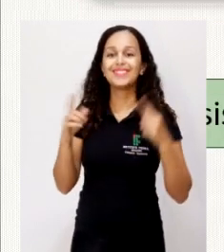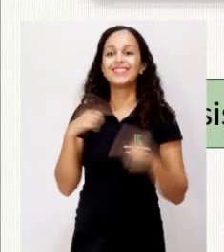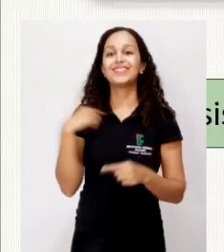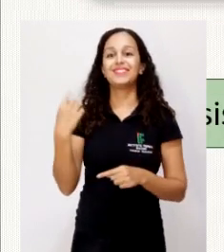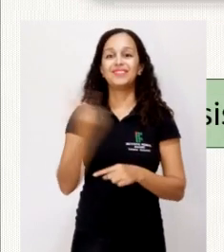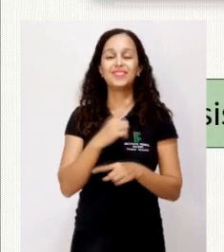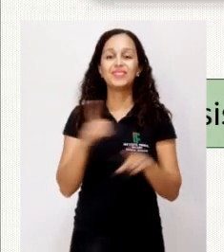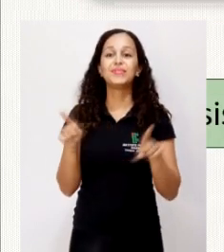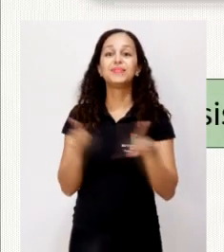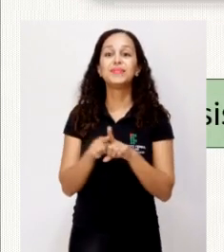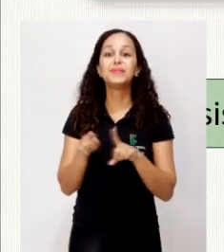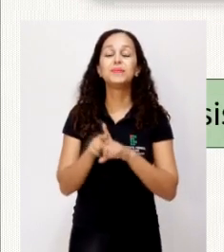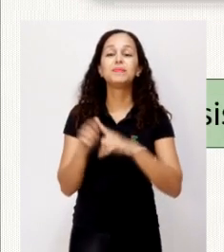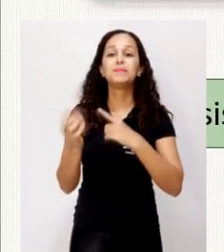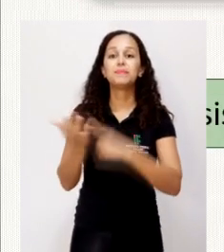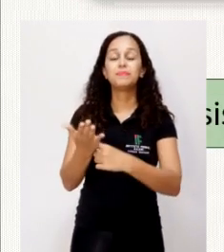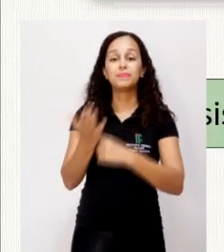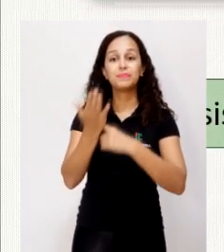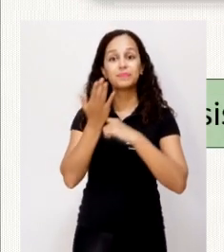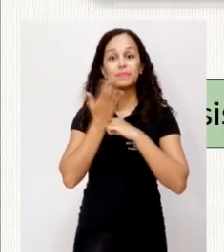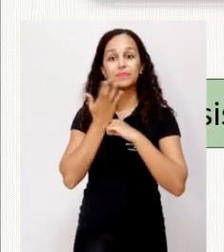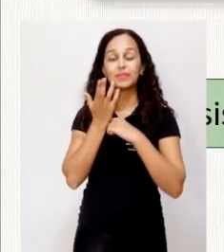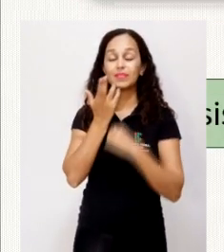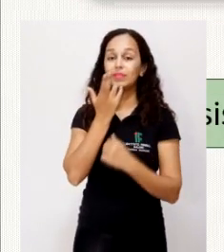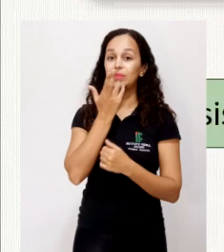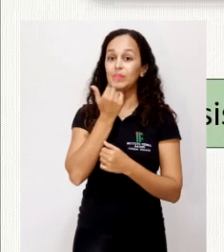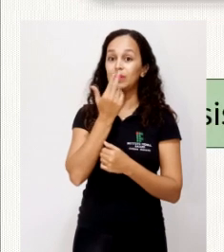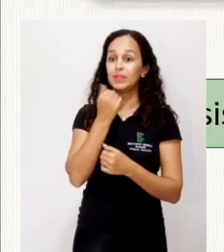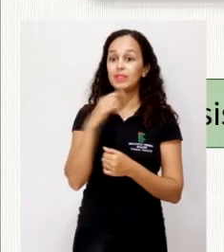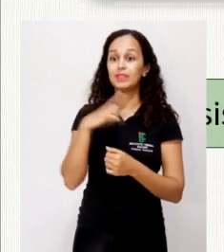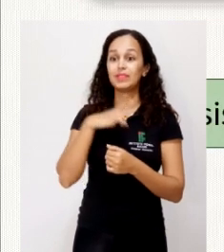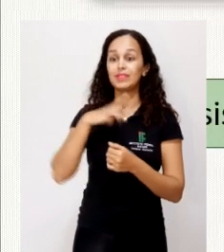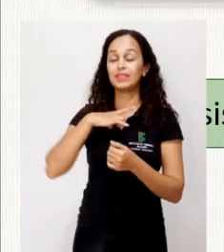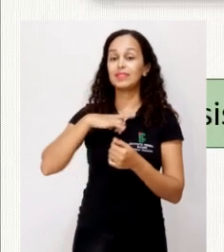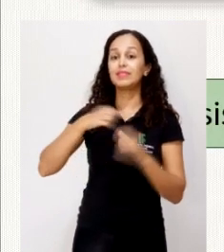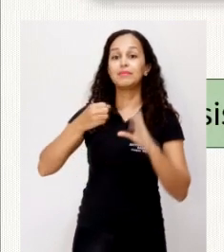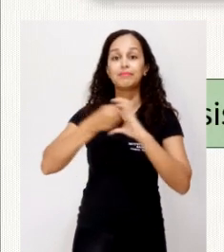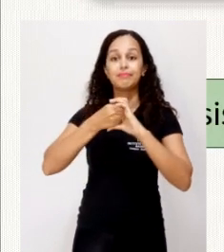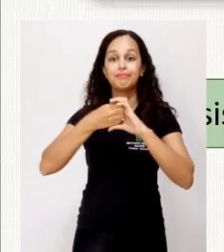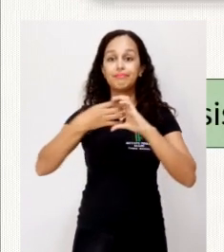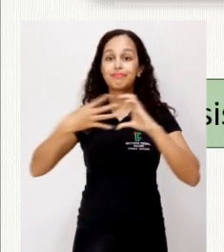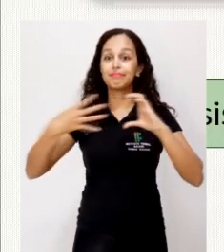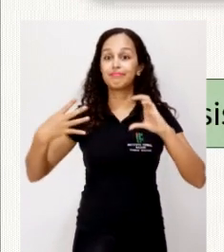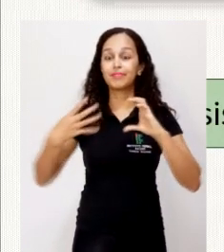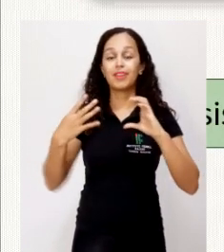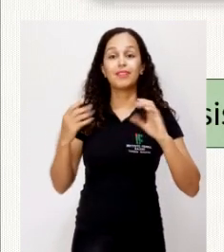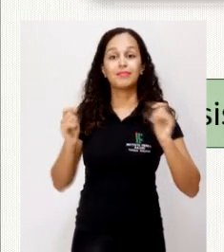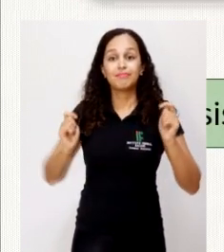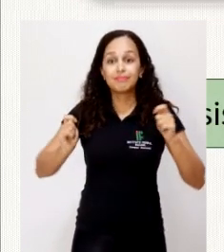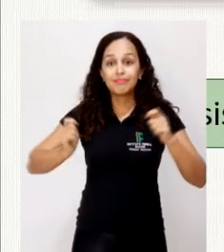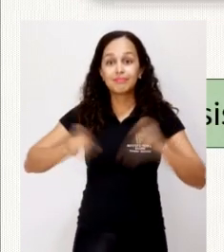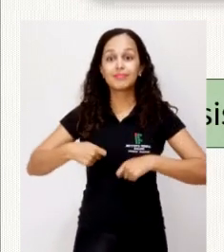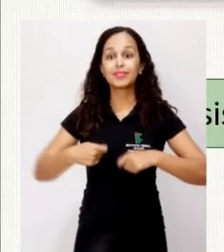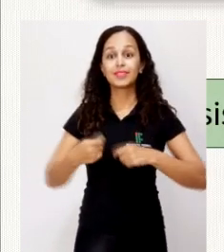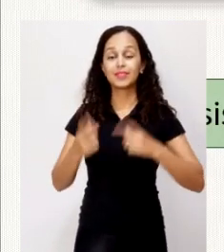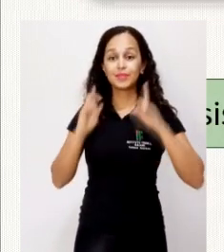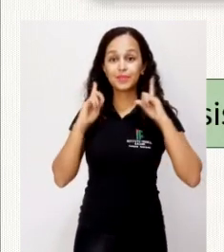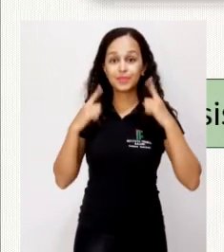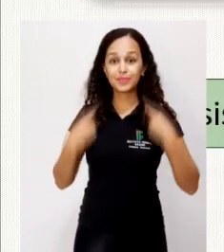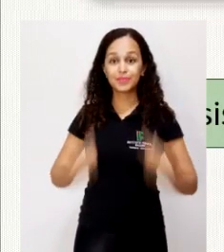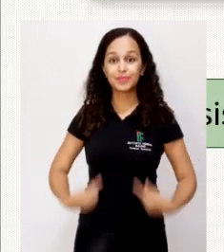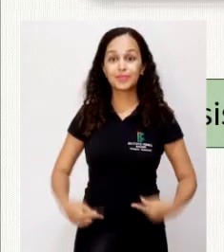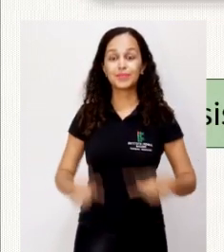nós também somos beneficiados com esses fitoquímicos, que apresentam diferentes propriedades funcionais